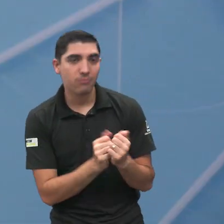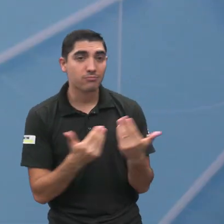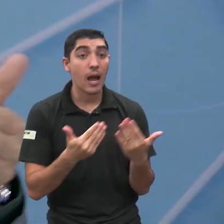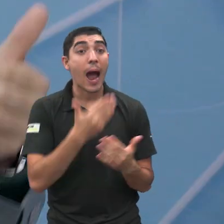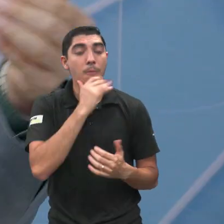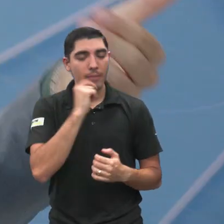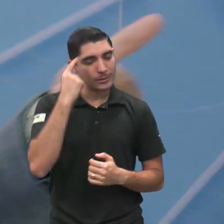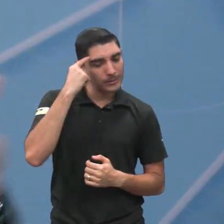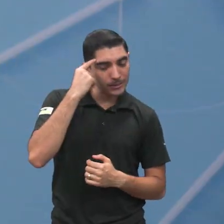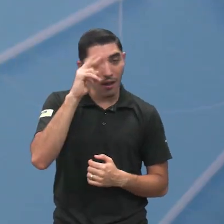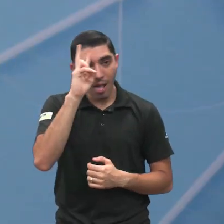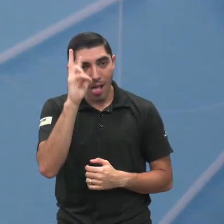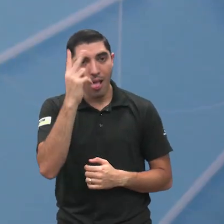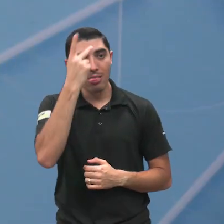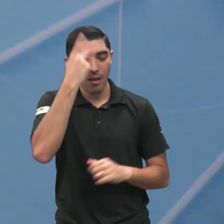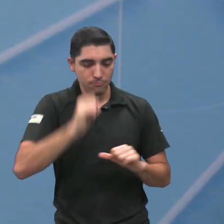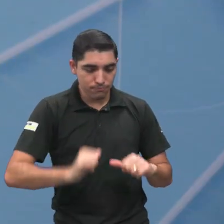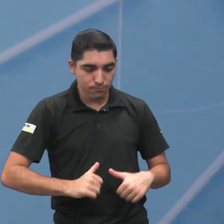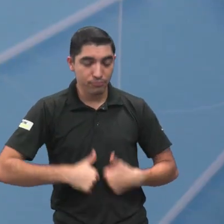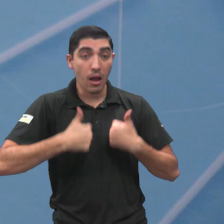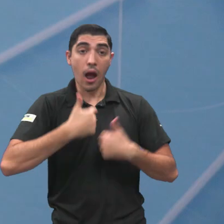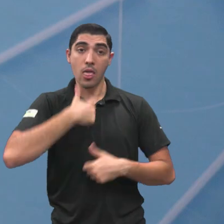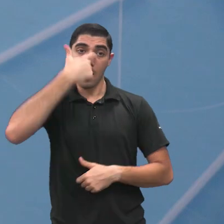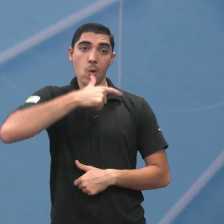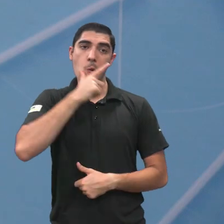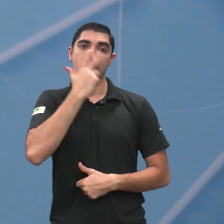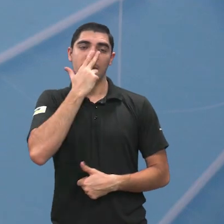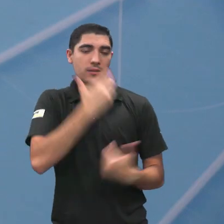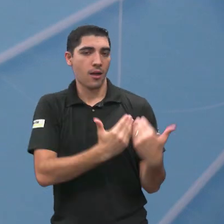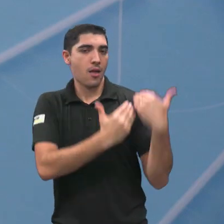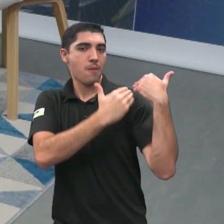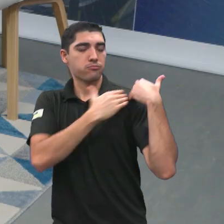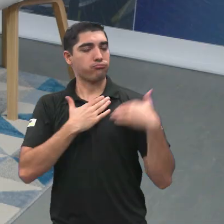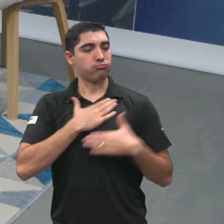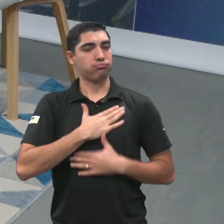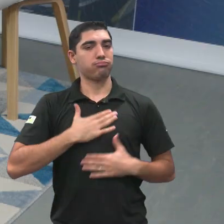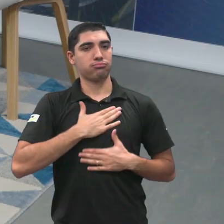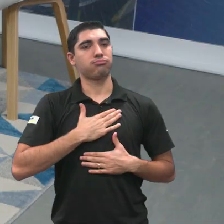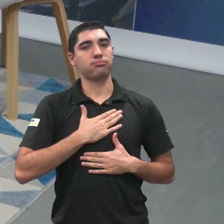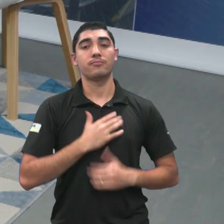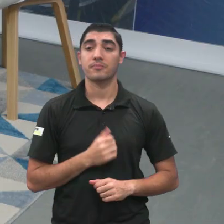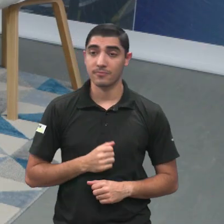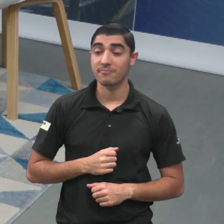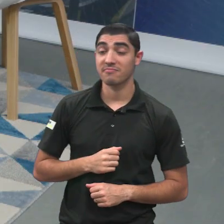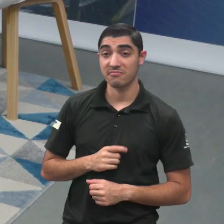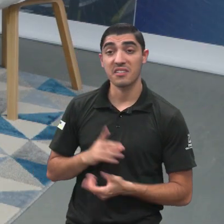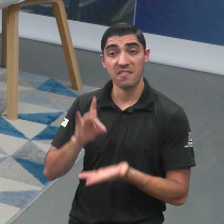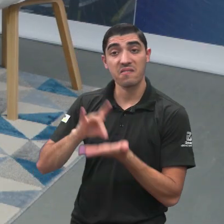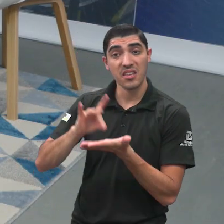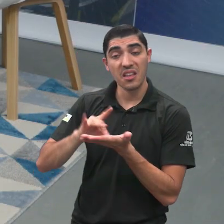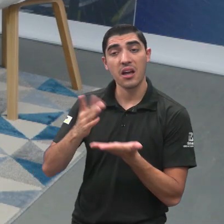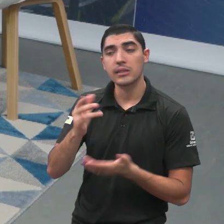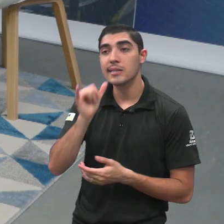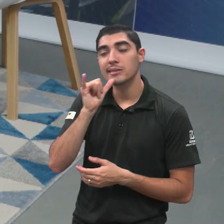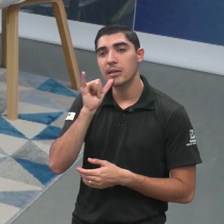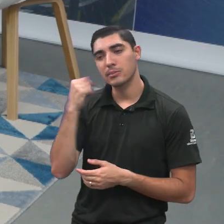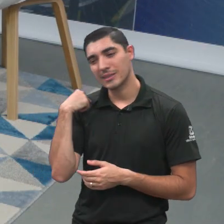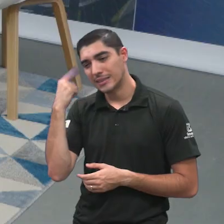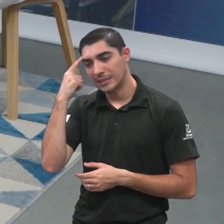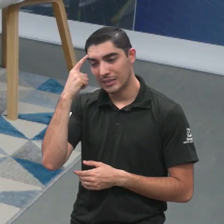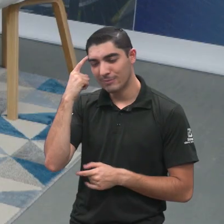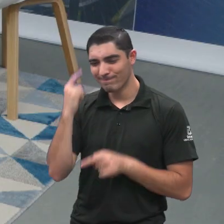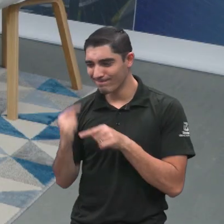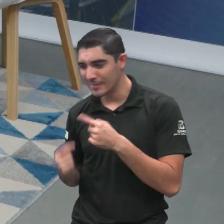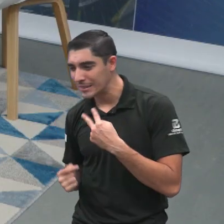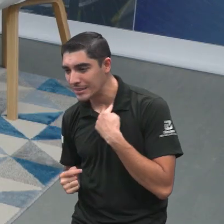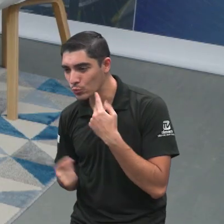angústia e exercer, sim, a paternidade de um modo mais satisfatório para ele. O que eu posso fazer, já que eu não posso fazer isso,